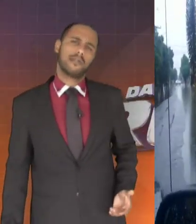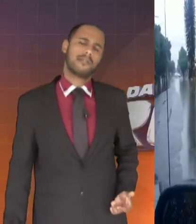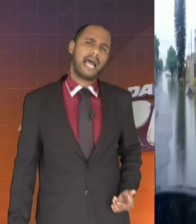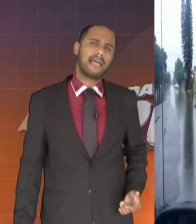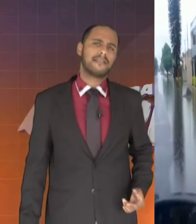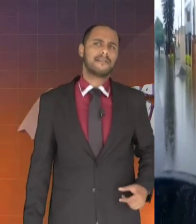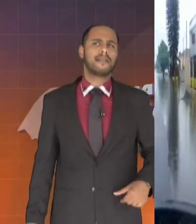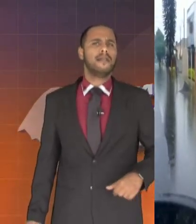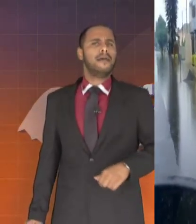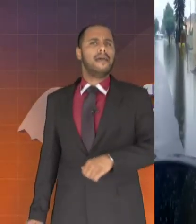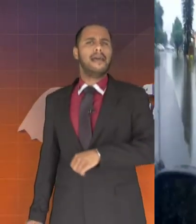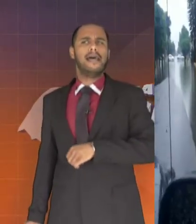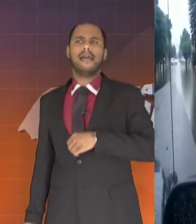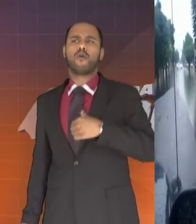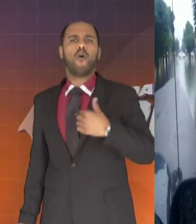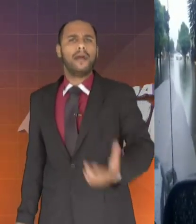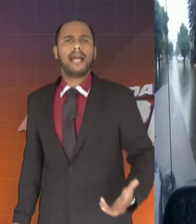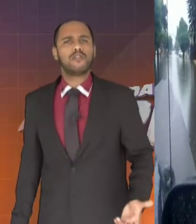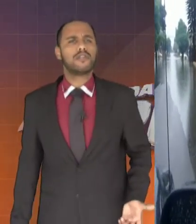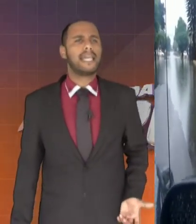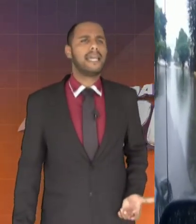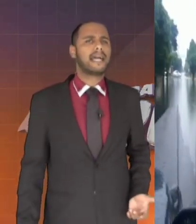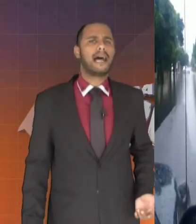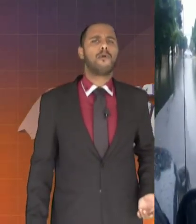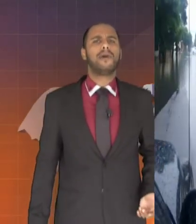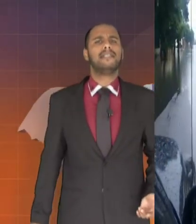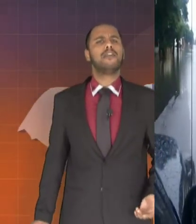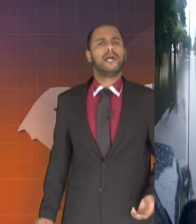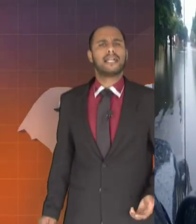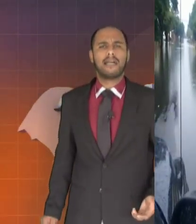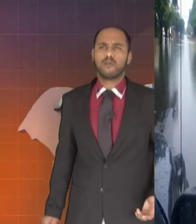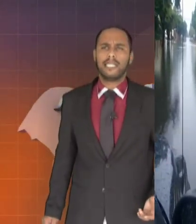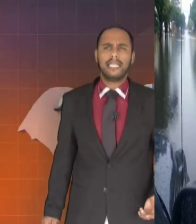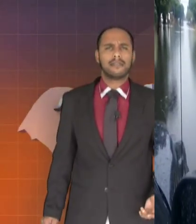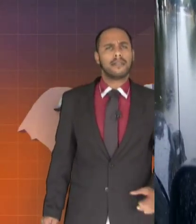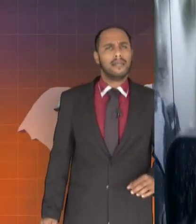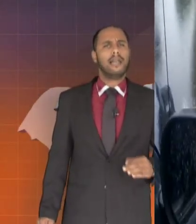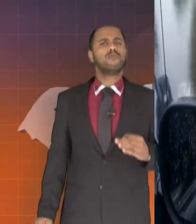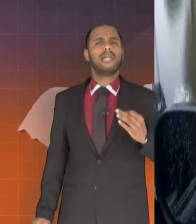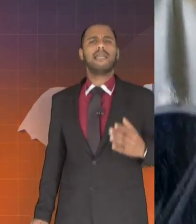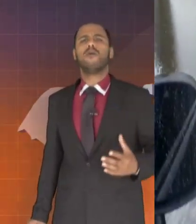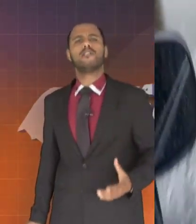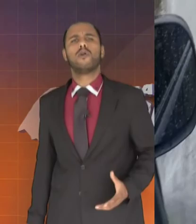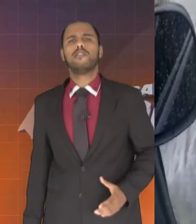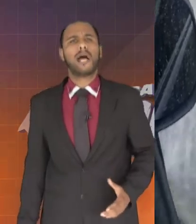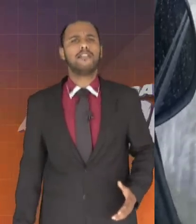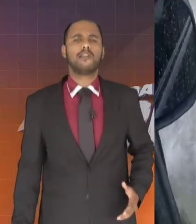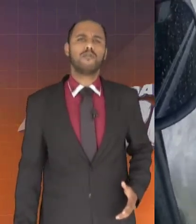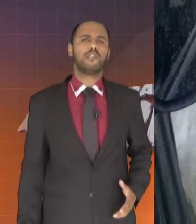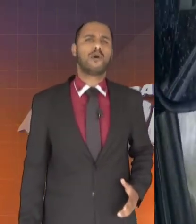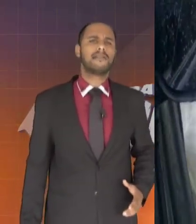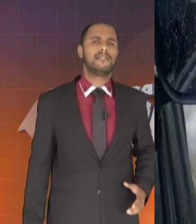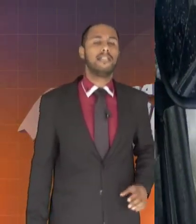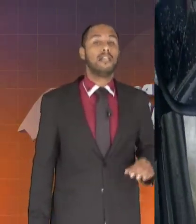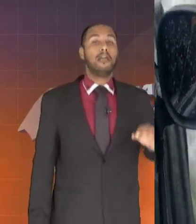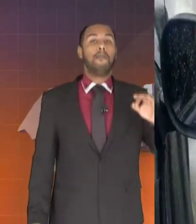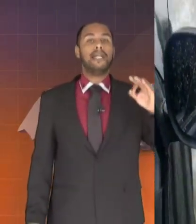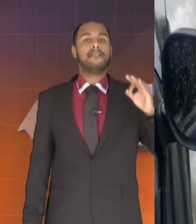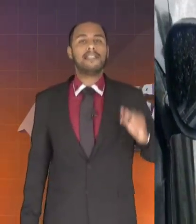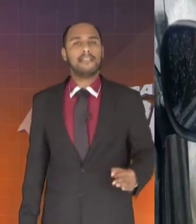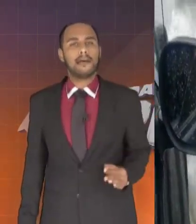coisas nas suas casas, comércios que acabam perdendo mercadorias, não tem condições mais de continuar